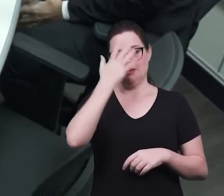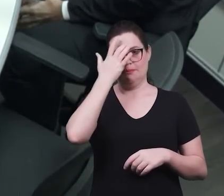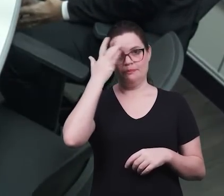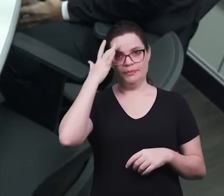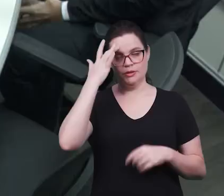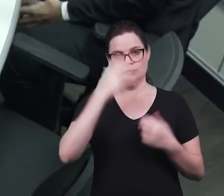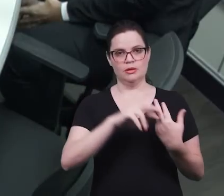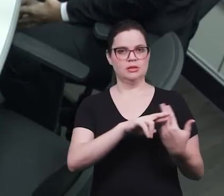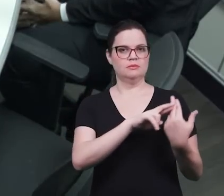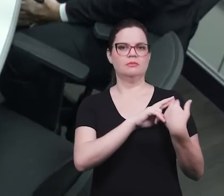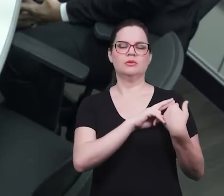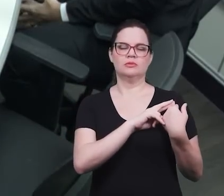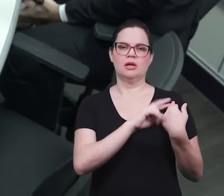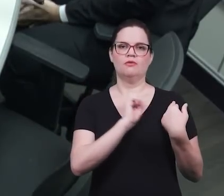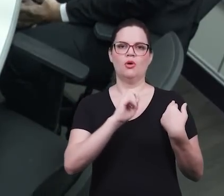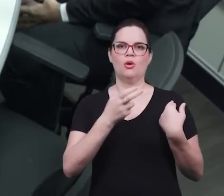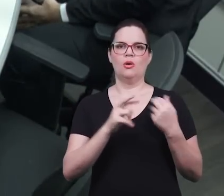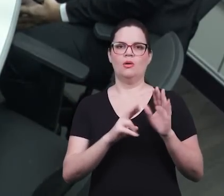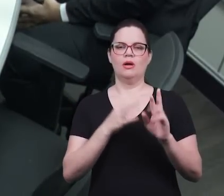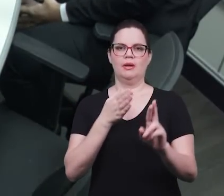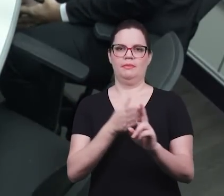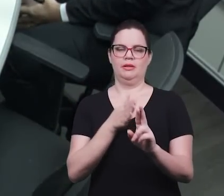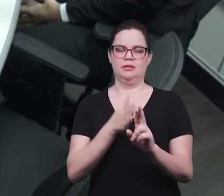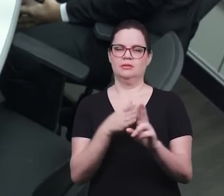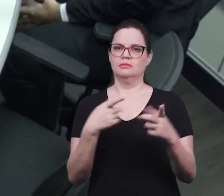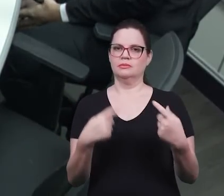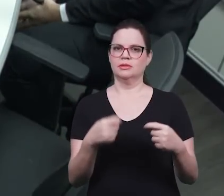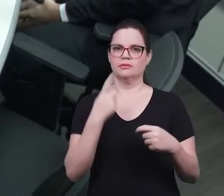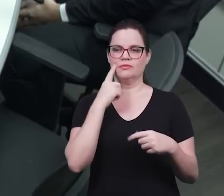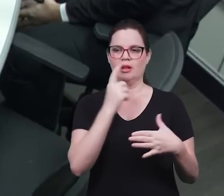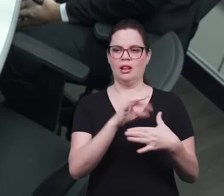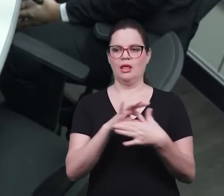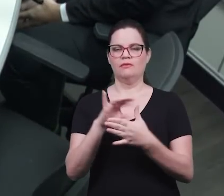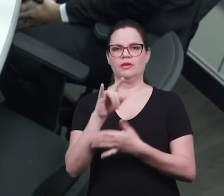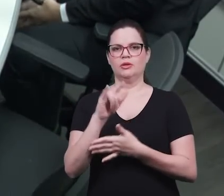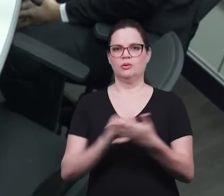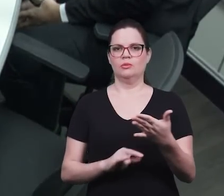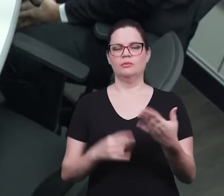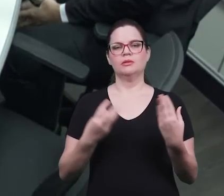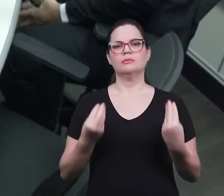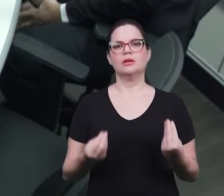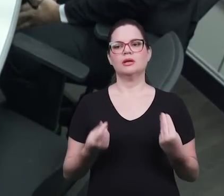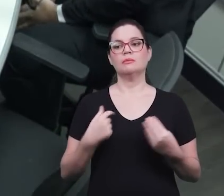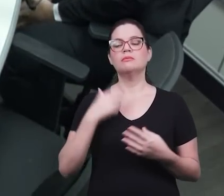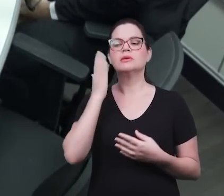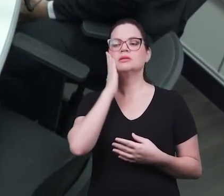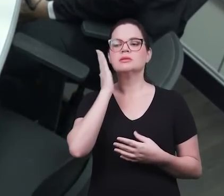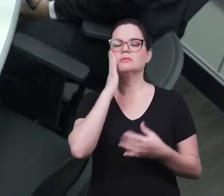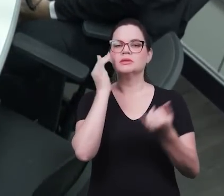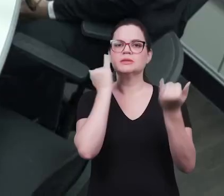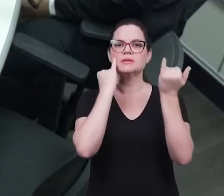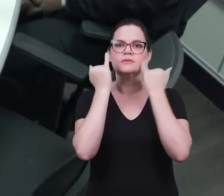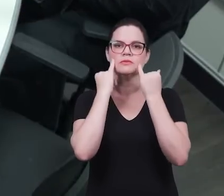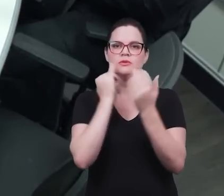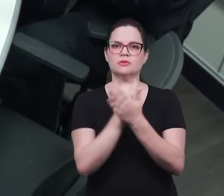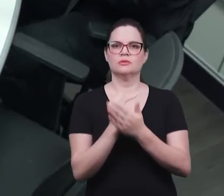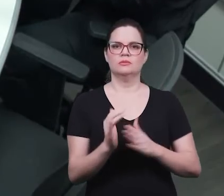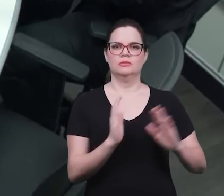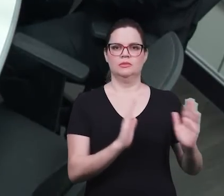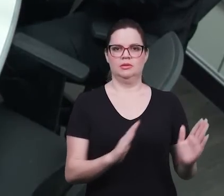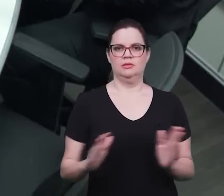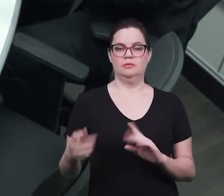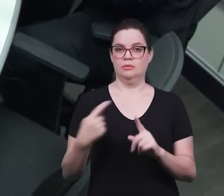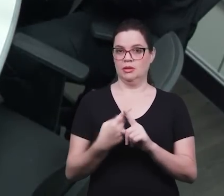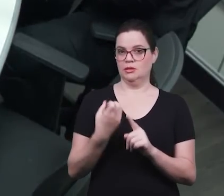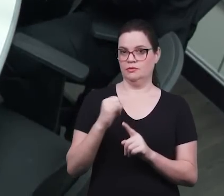Certo. E pleitear essa documentação para buscar e fazer o processo, porque se tiver